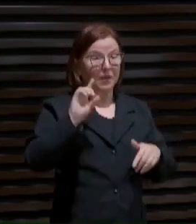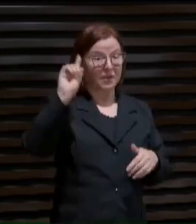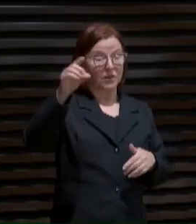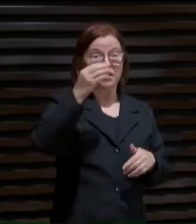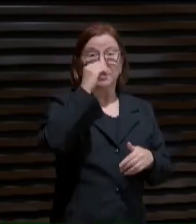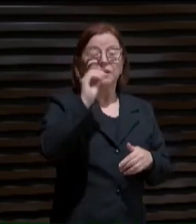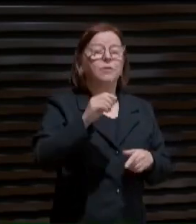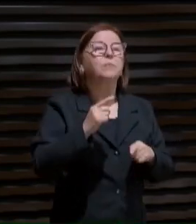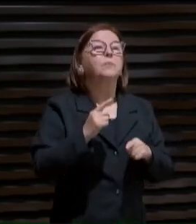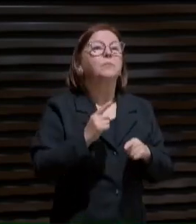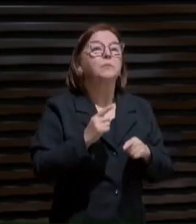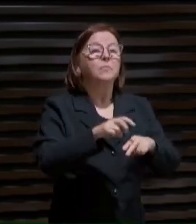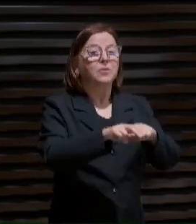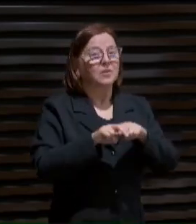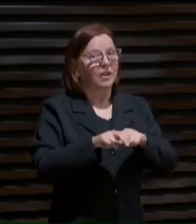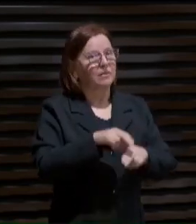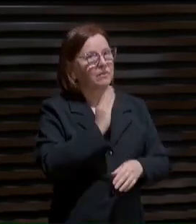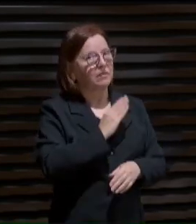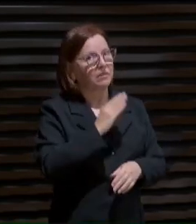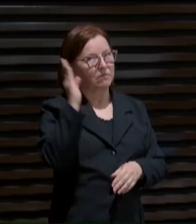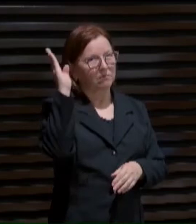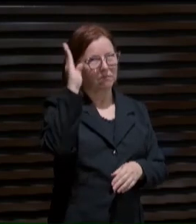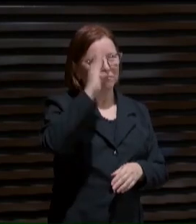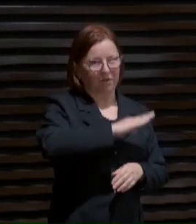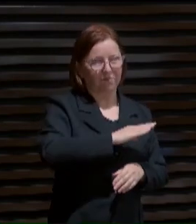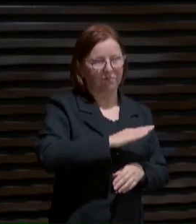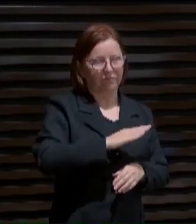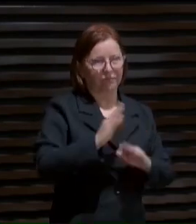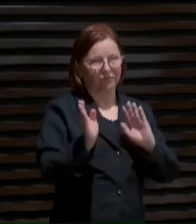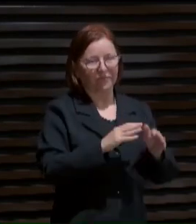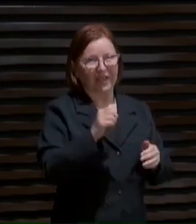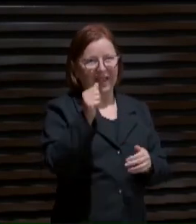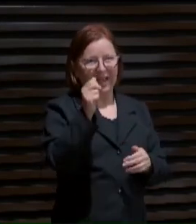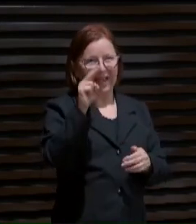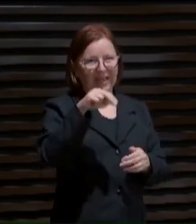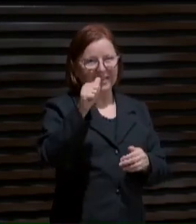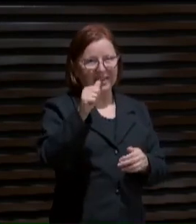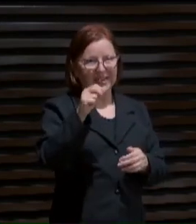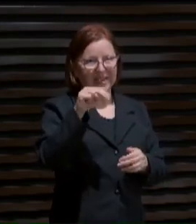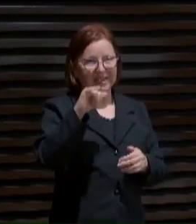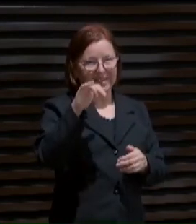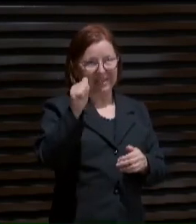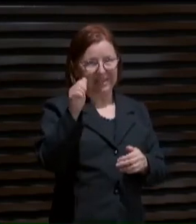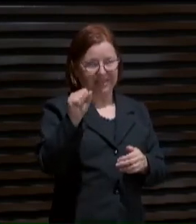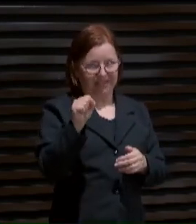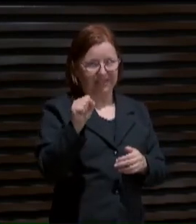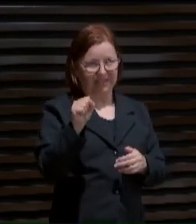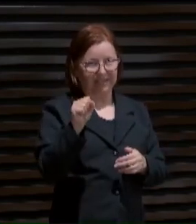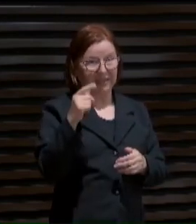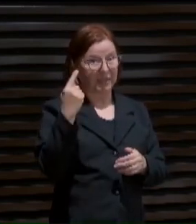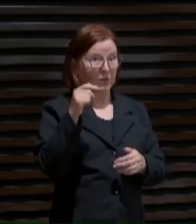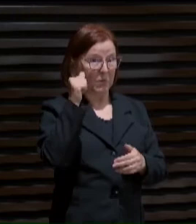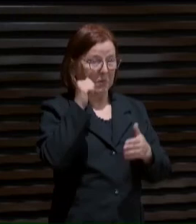causa do coração perverso e de Ananias e sua mulher Safira que foram entregar a oferta